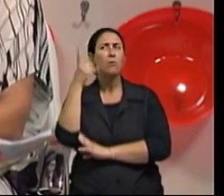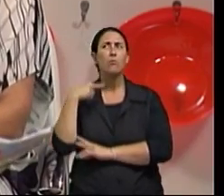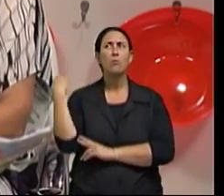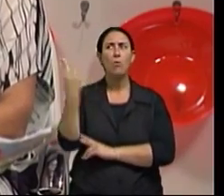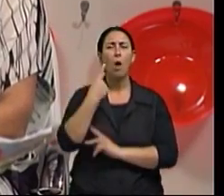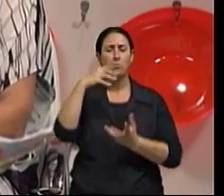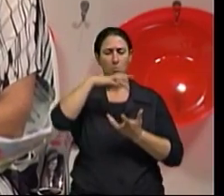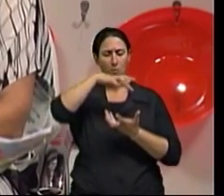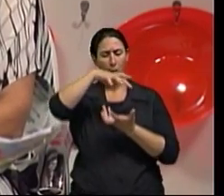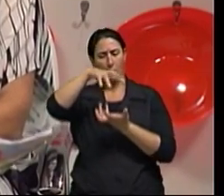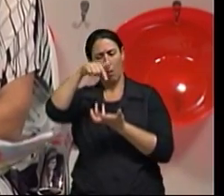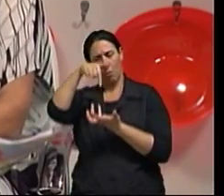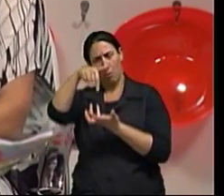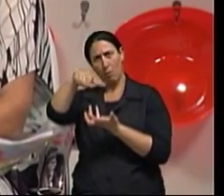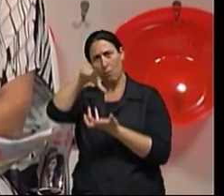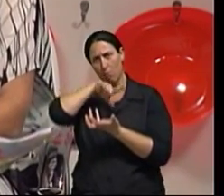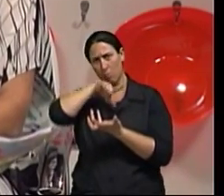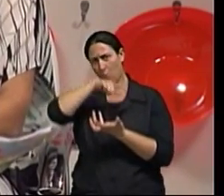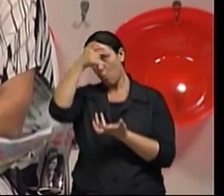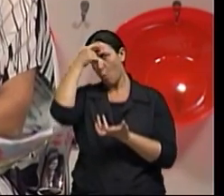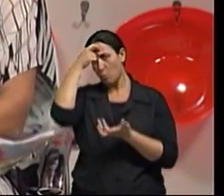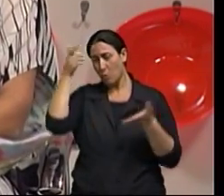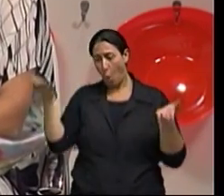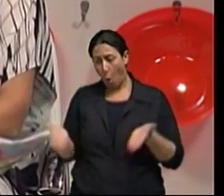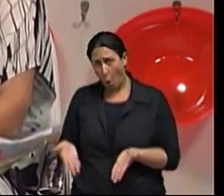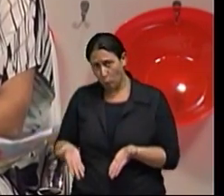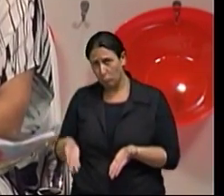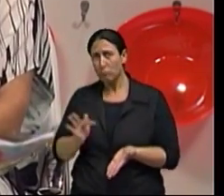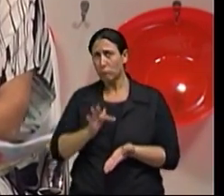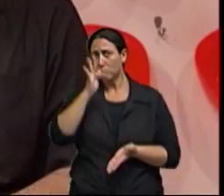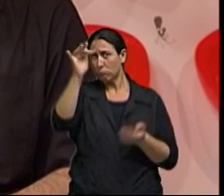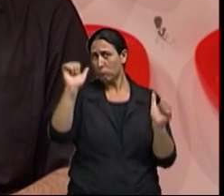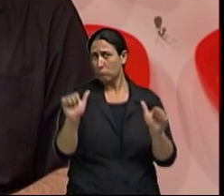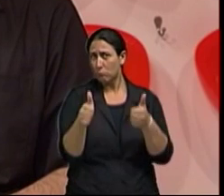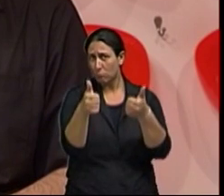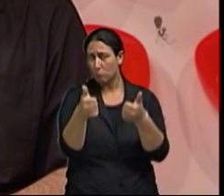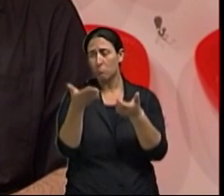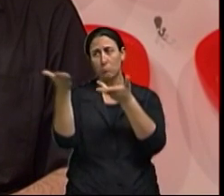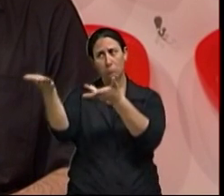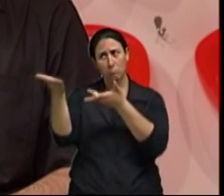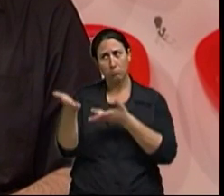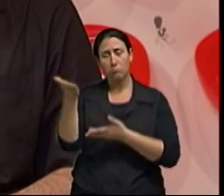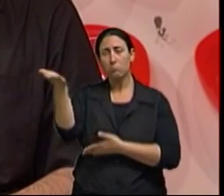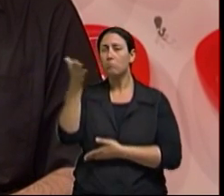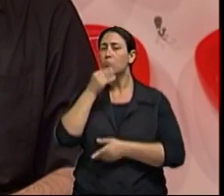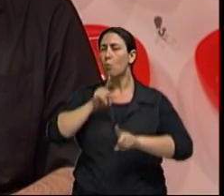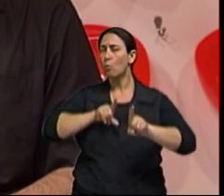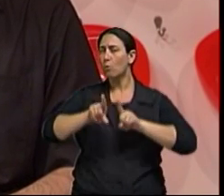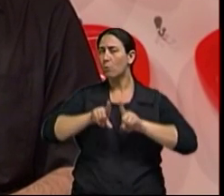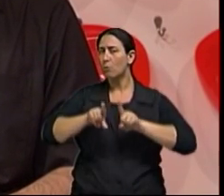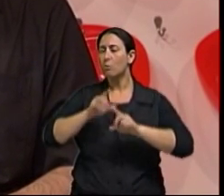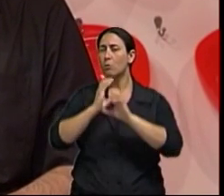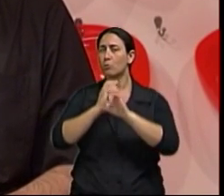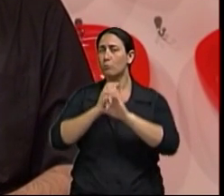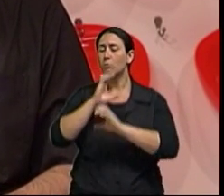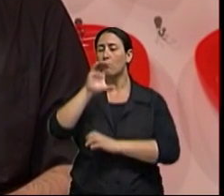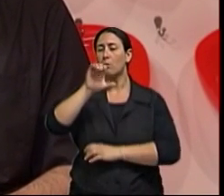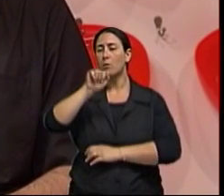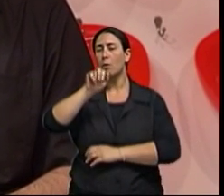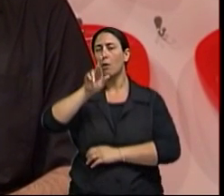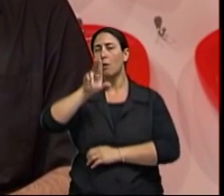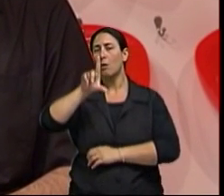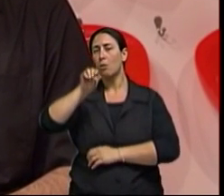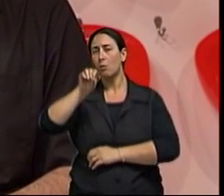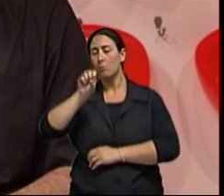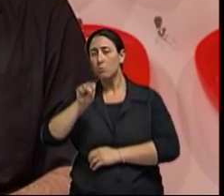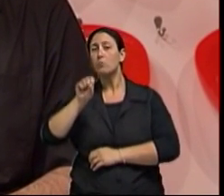planeta Terra se não tomarmos consciência hoje? O nosso convidado é o coordenador do curso de Engenharia Ambiental, Carlos Moraes, professor